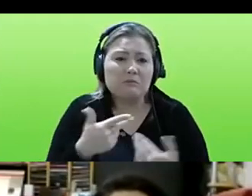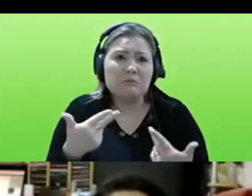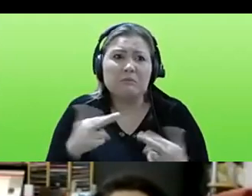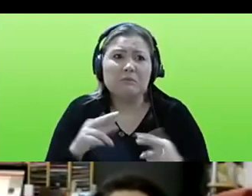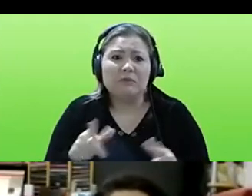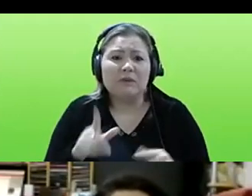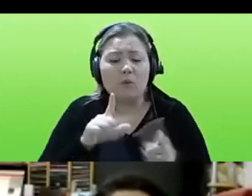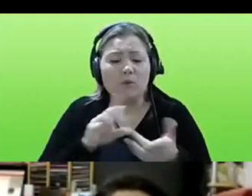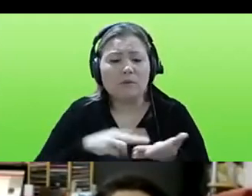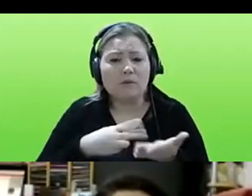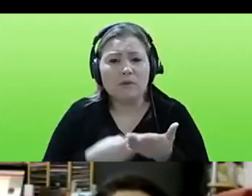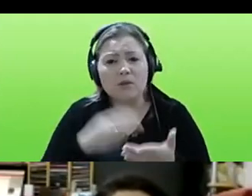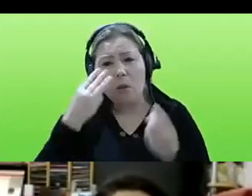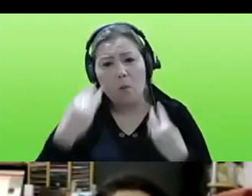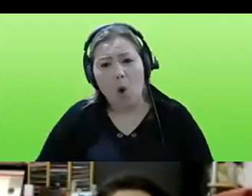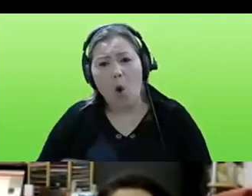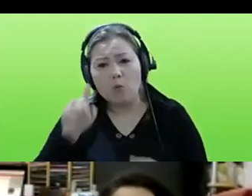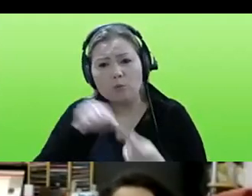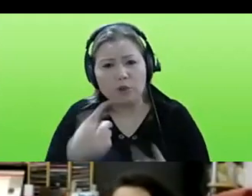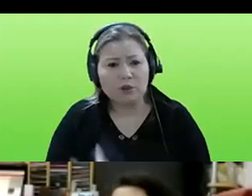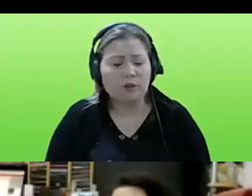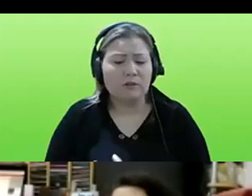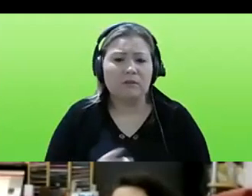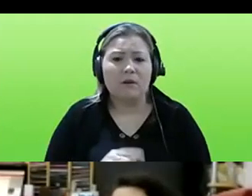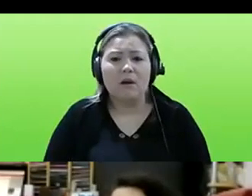como moral objetiva, a